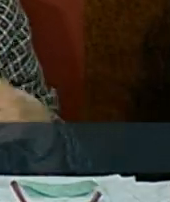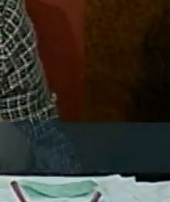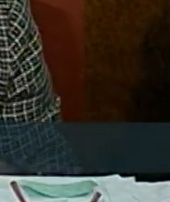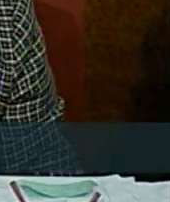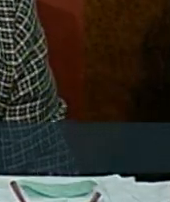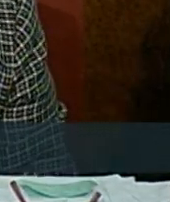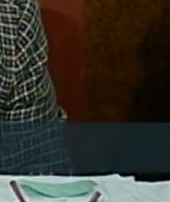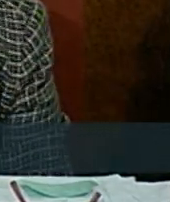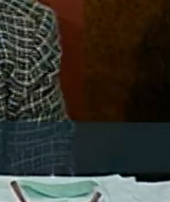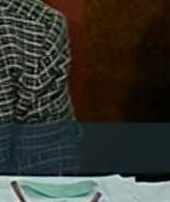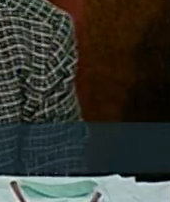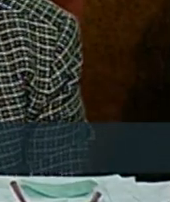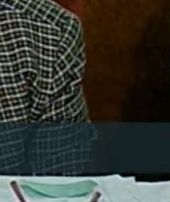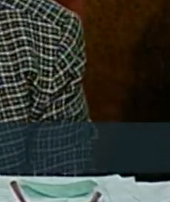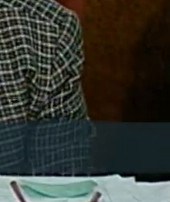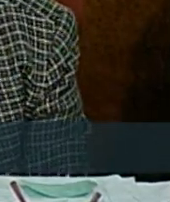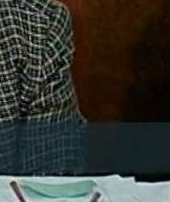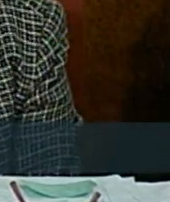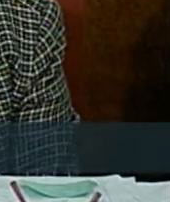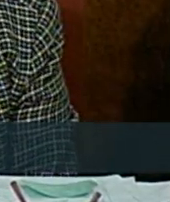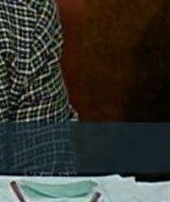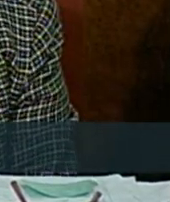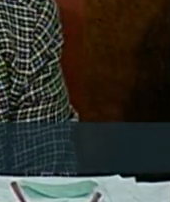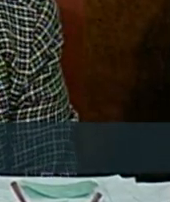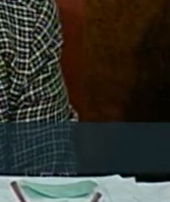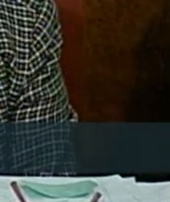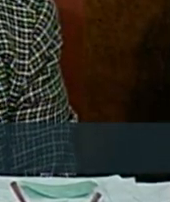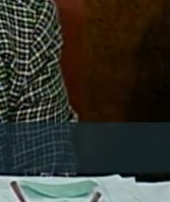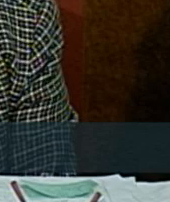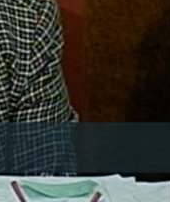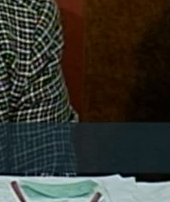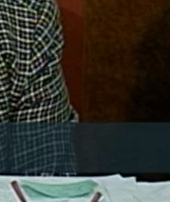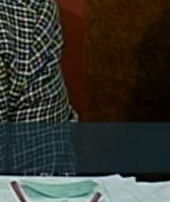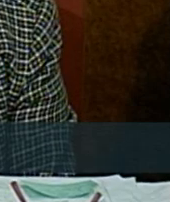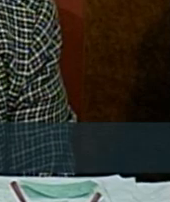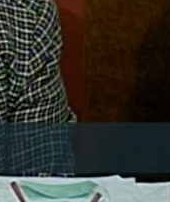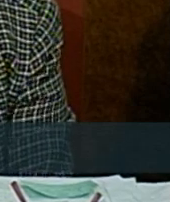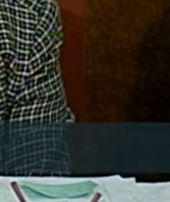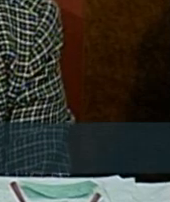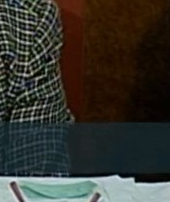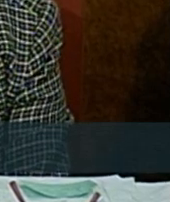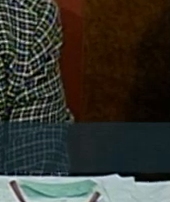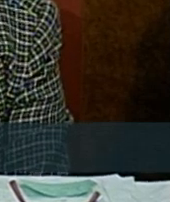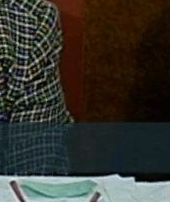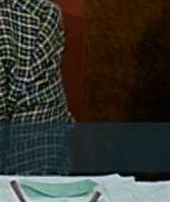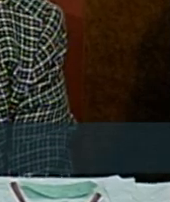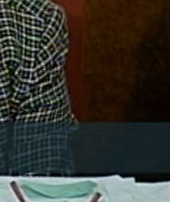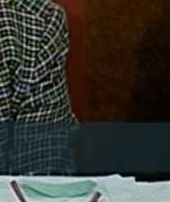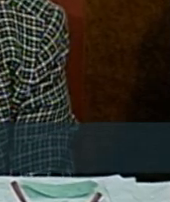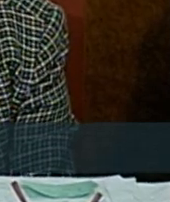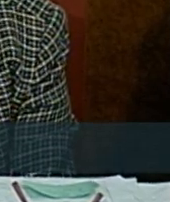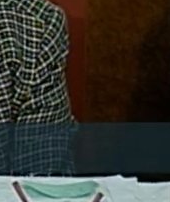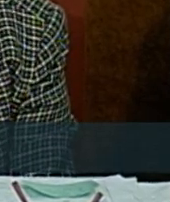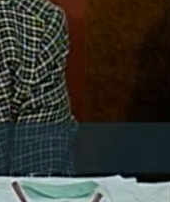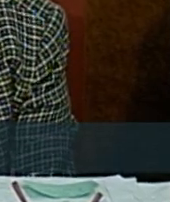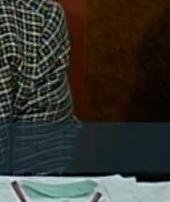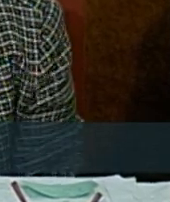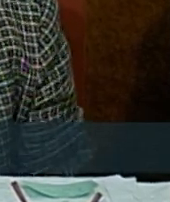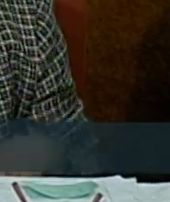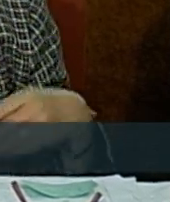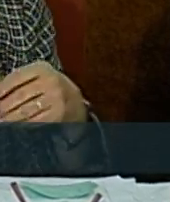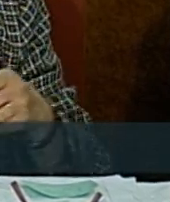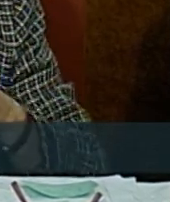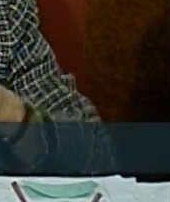também quero dizer que já temos aqui a presença do secretário Nacional de Defesa Civil sou Humberto de Azevedo muito